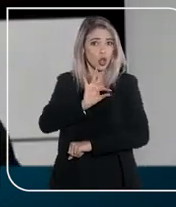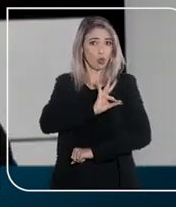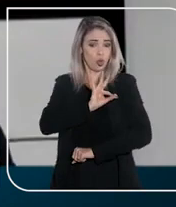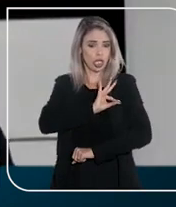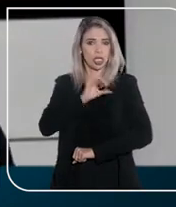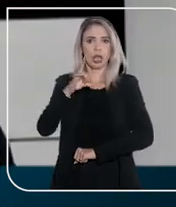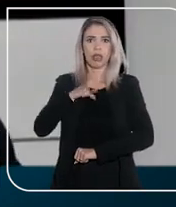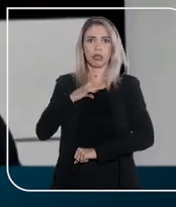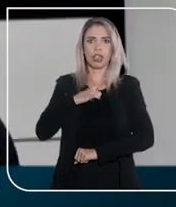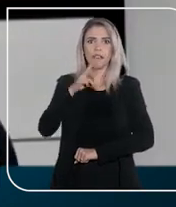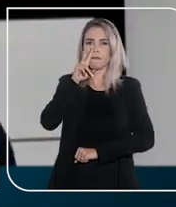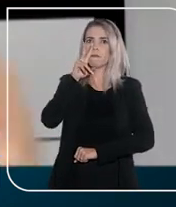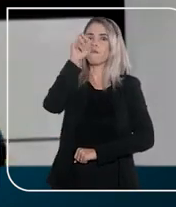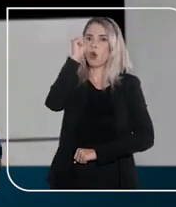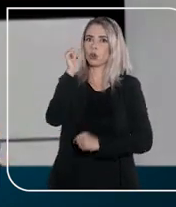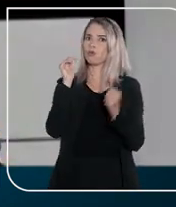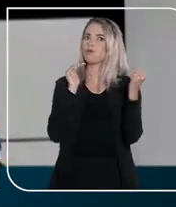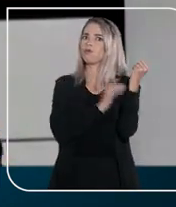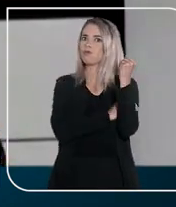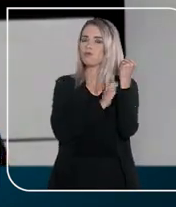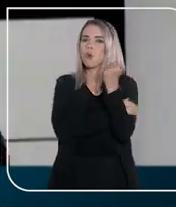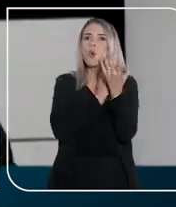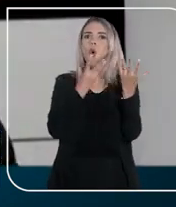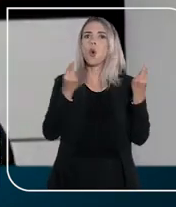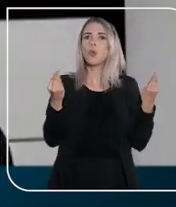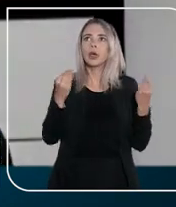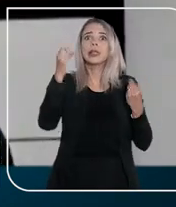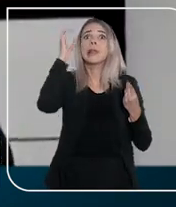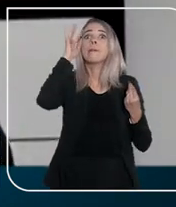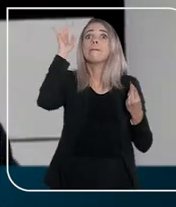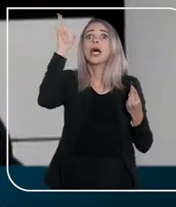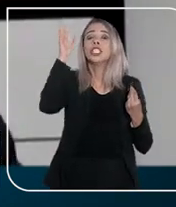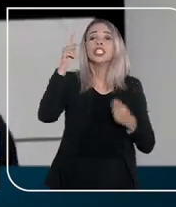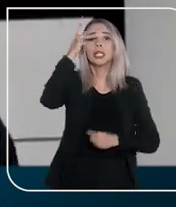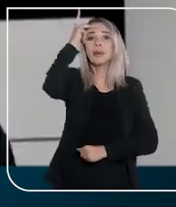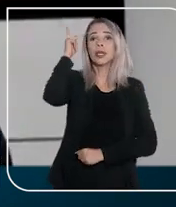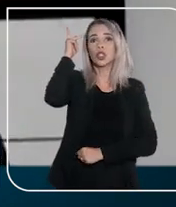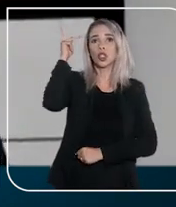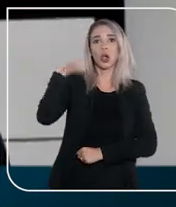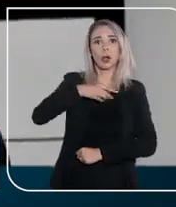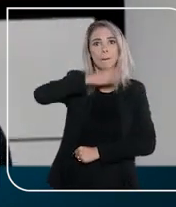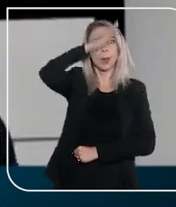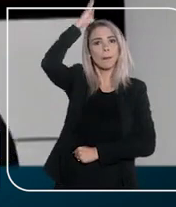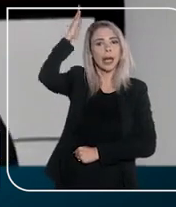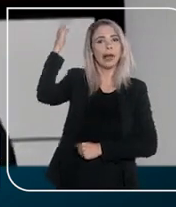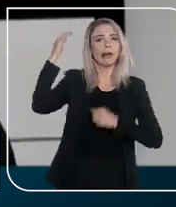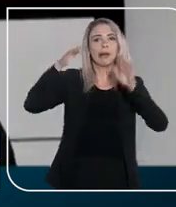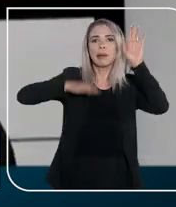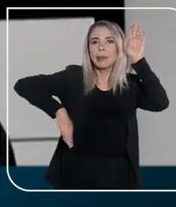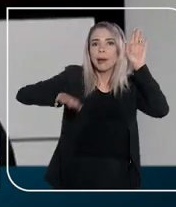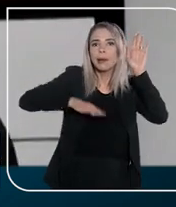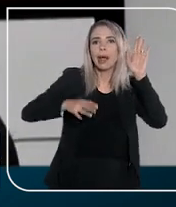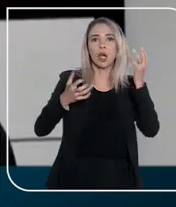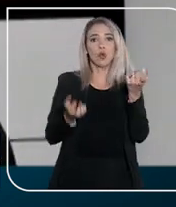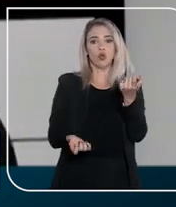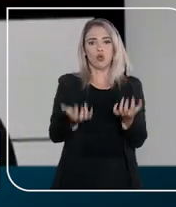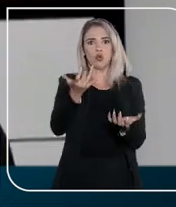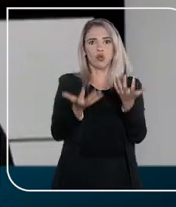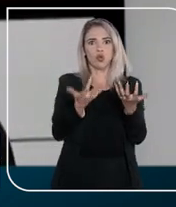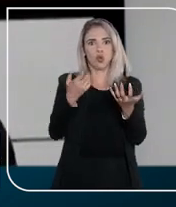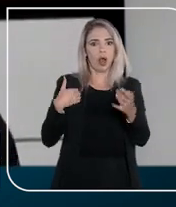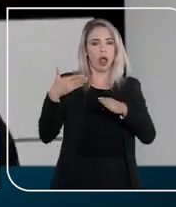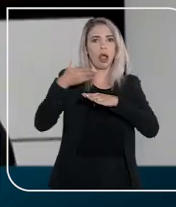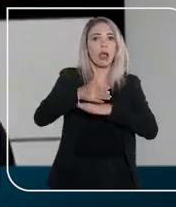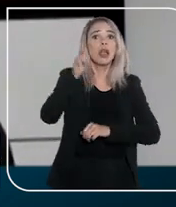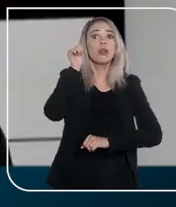vai fazer muita força física. Imagina alguém que vai participar de um curso de formação de bombeiro. Vai ter que nadar em alto mar, vai ter que enfrentar incêndio. Imagina uma